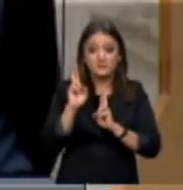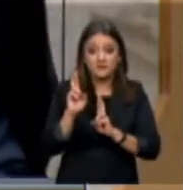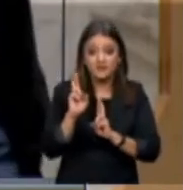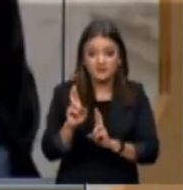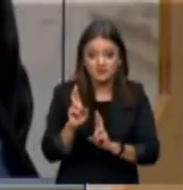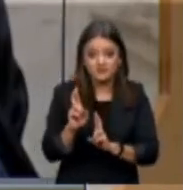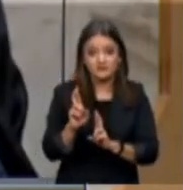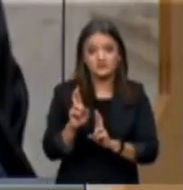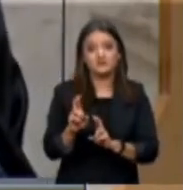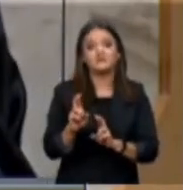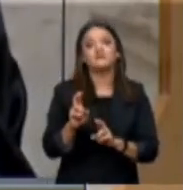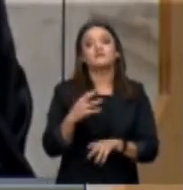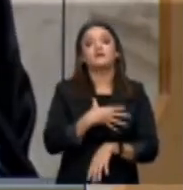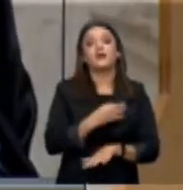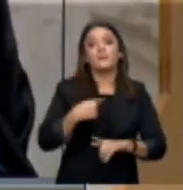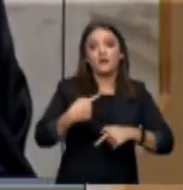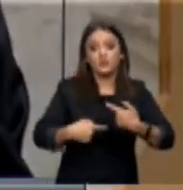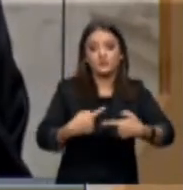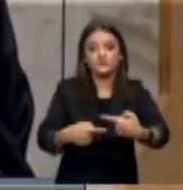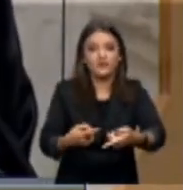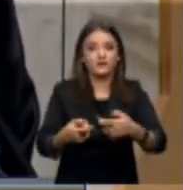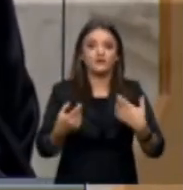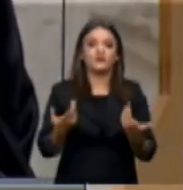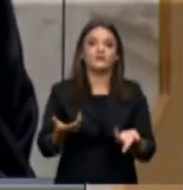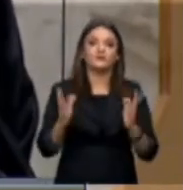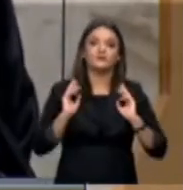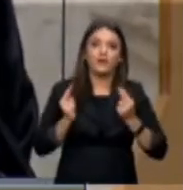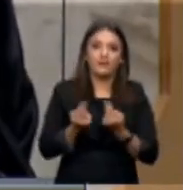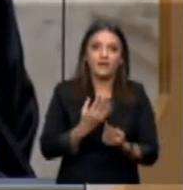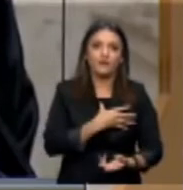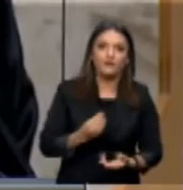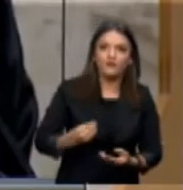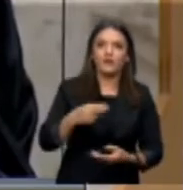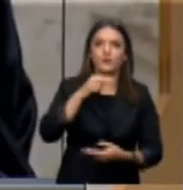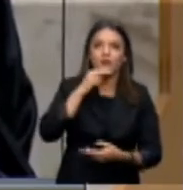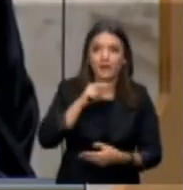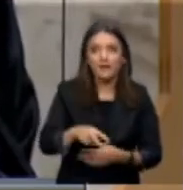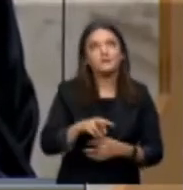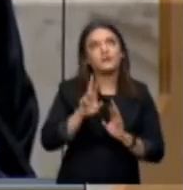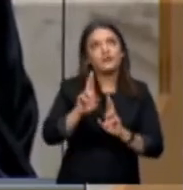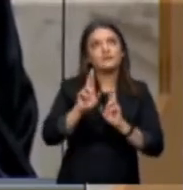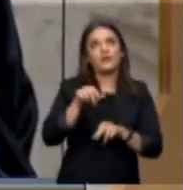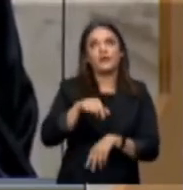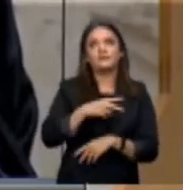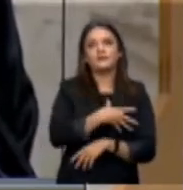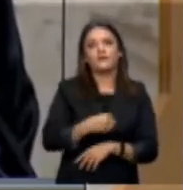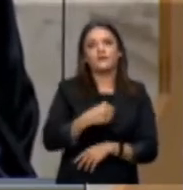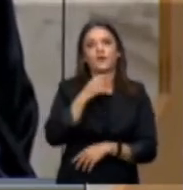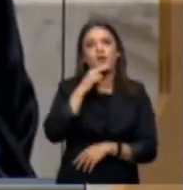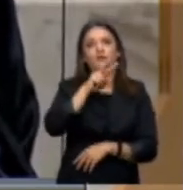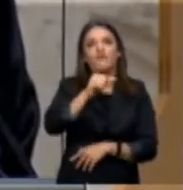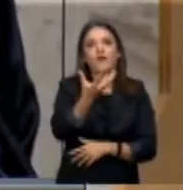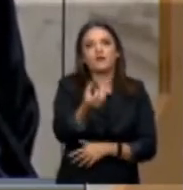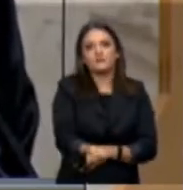esperançada para os seus descendentes, que são herdeiros e netos, um dia receberem um determinado valor a título de